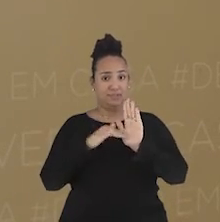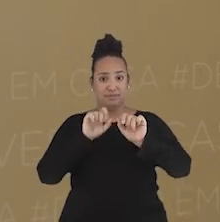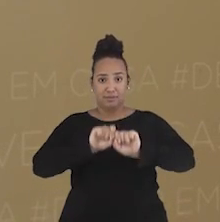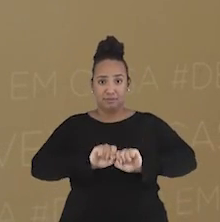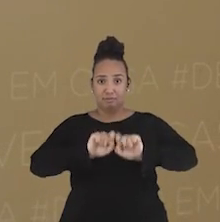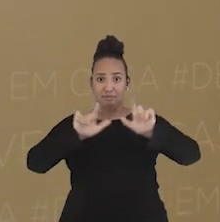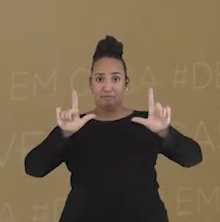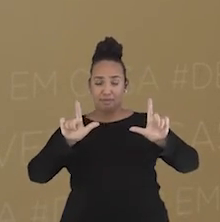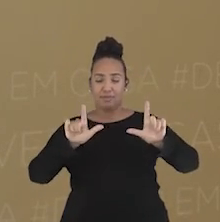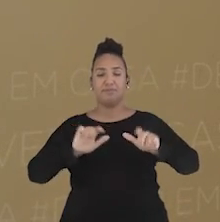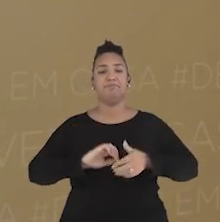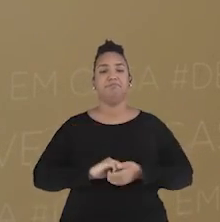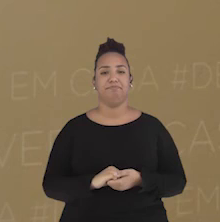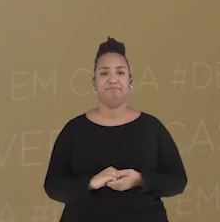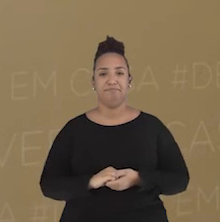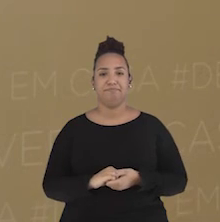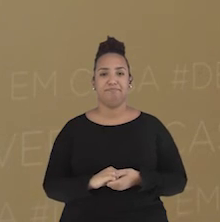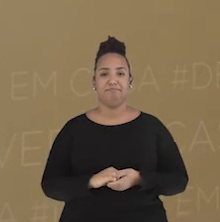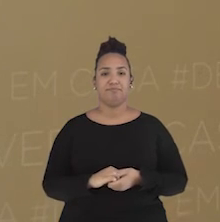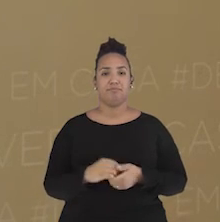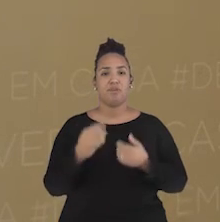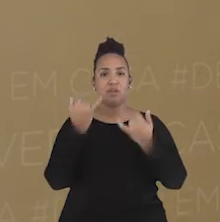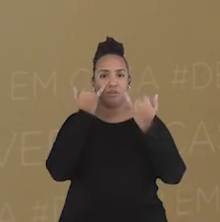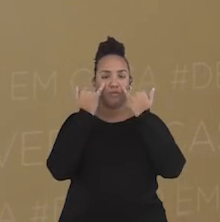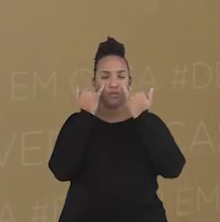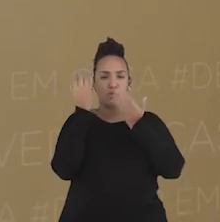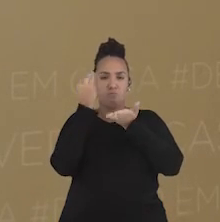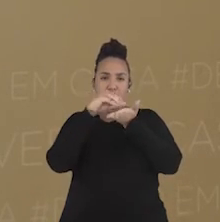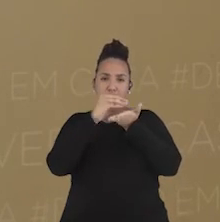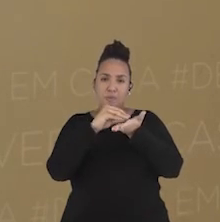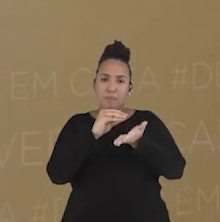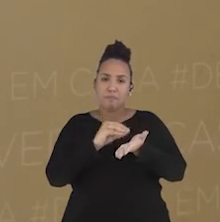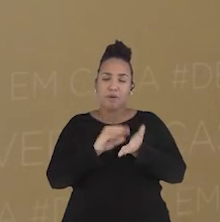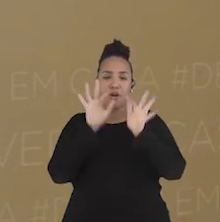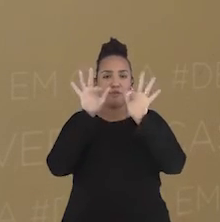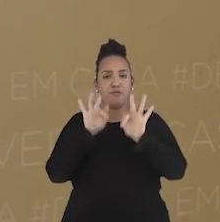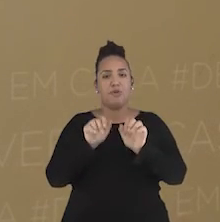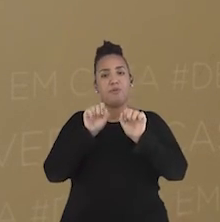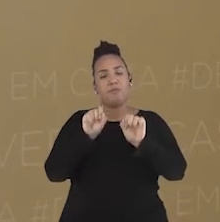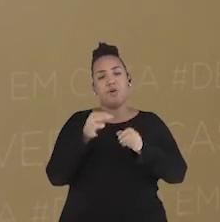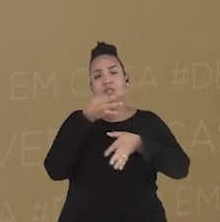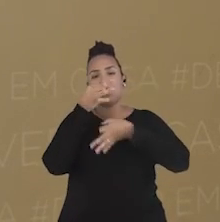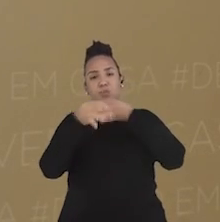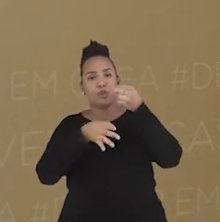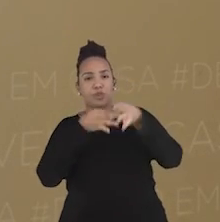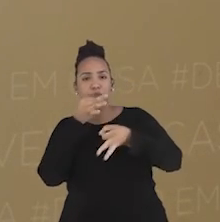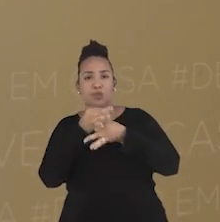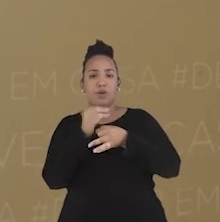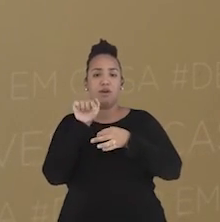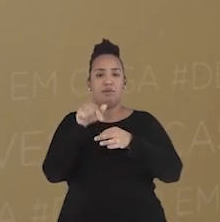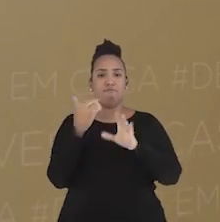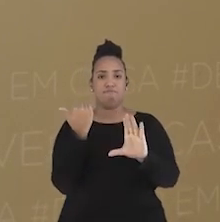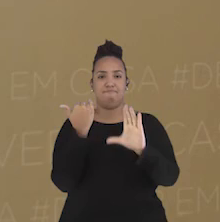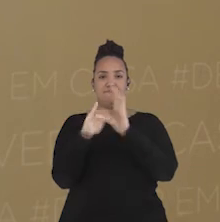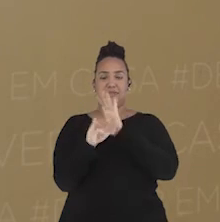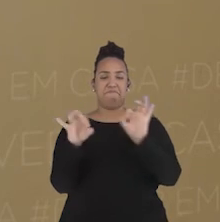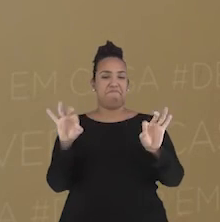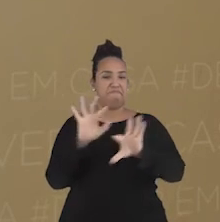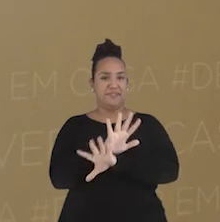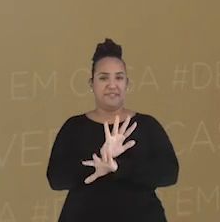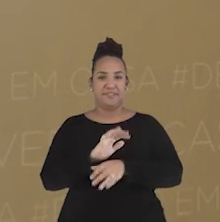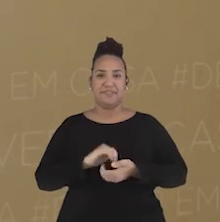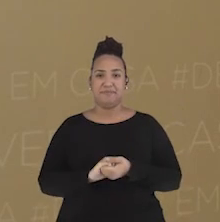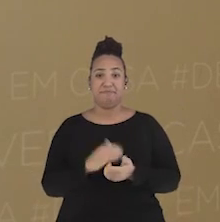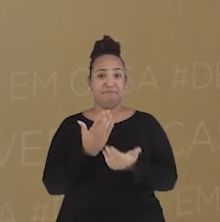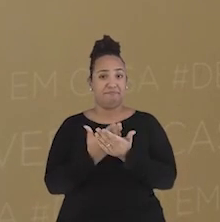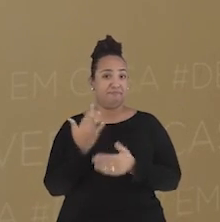sua tela e vai abrir direto na lista de presença. Aí é só preencher e no final tem um espacinho para recadinhos, sugestões, clicar em